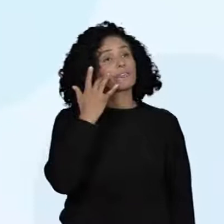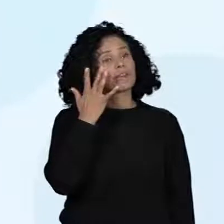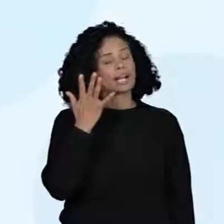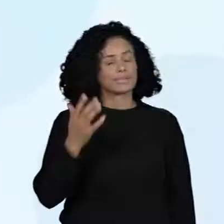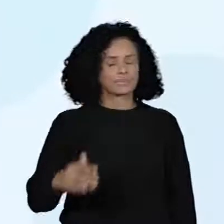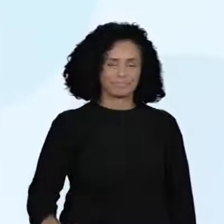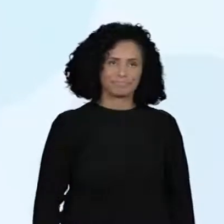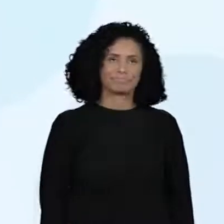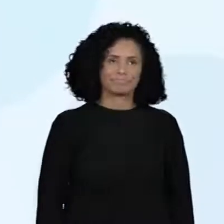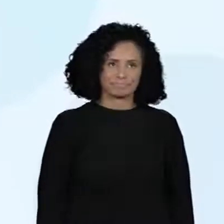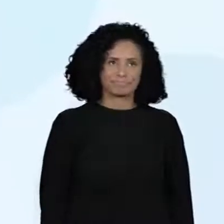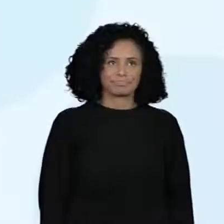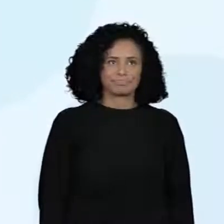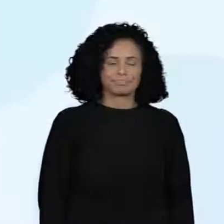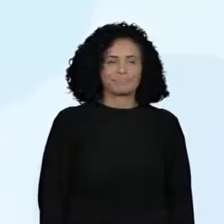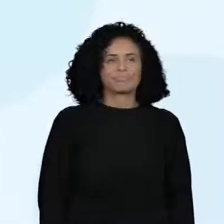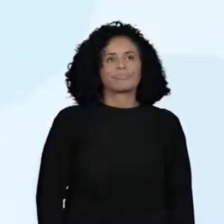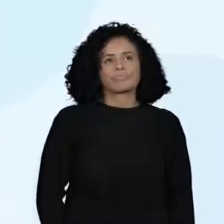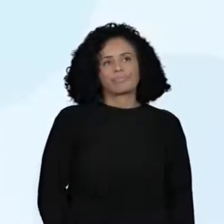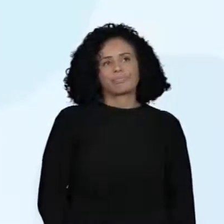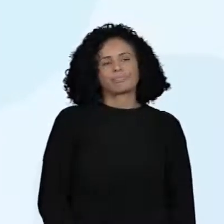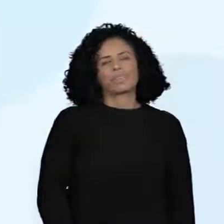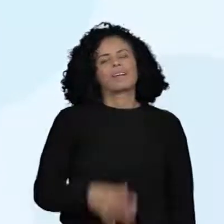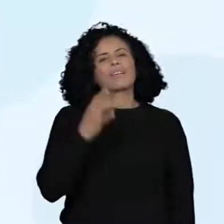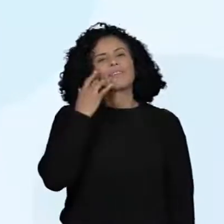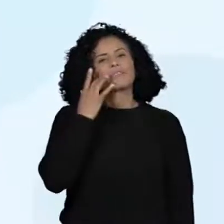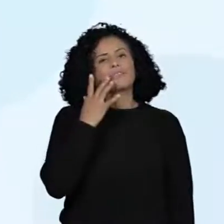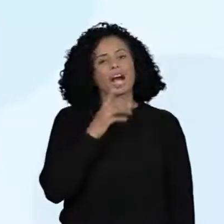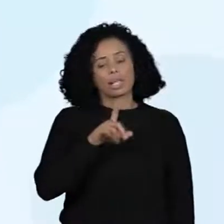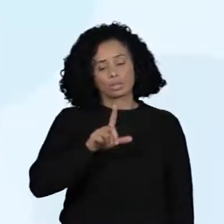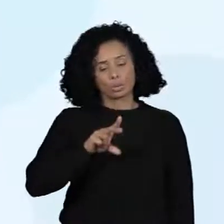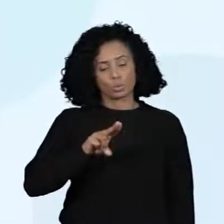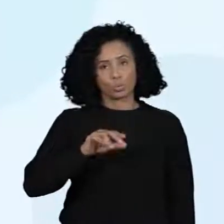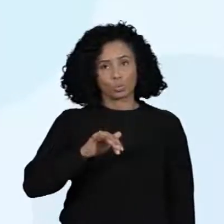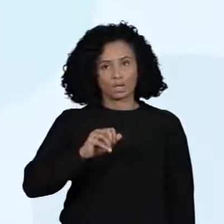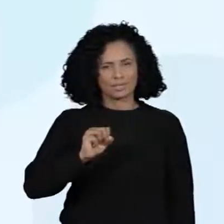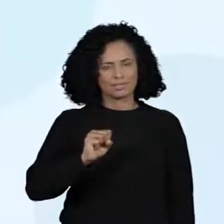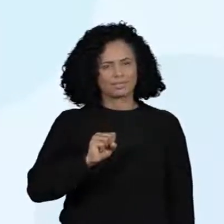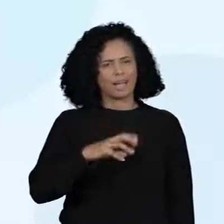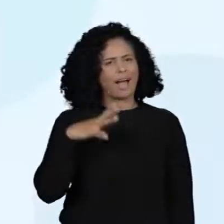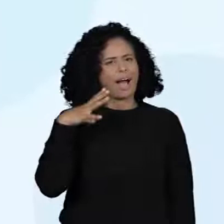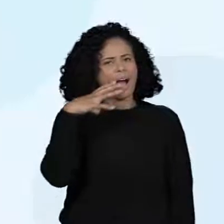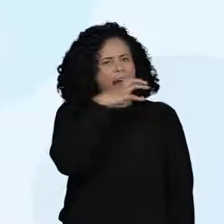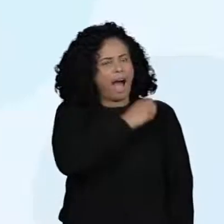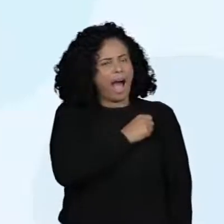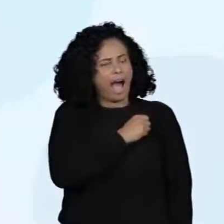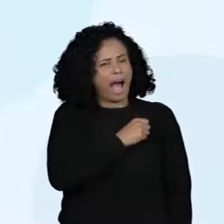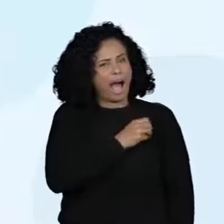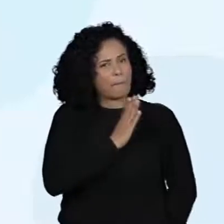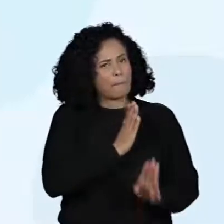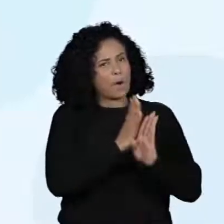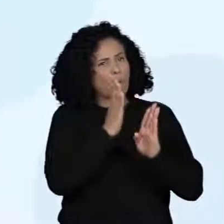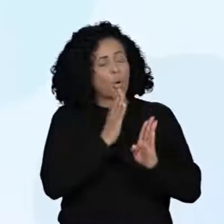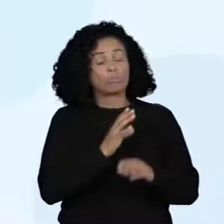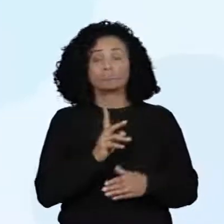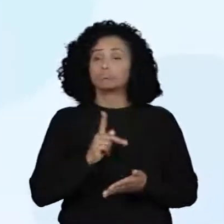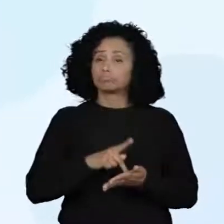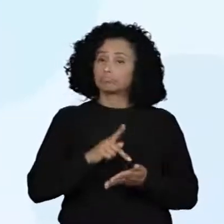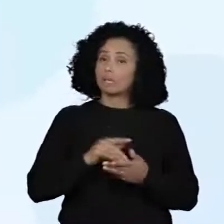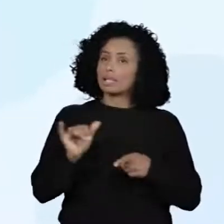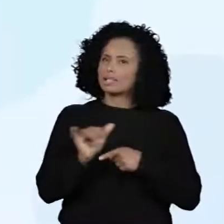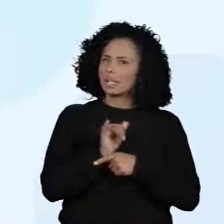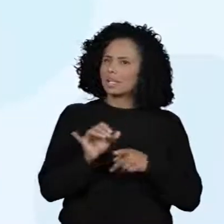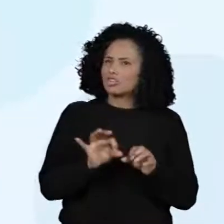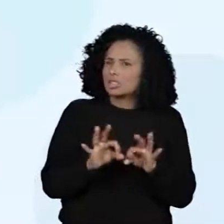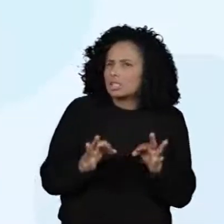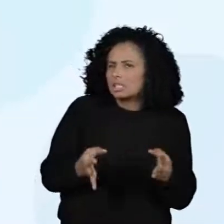quantidade que o Lucas tem. Descobrimos aí rapidinho essa, não foi, Pro? Isso mesmo, essa foi uma estratégia a mais simples,